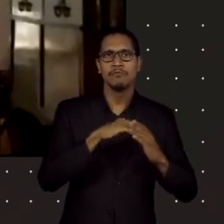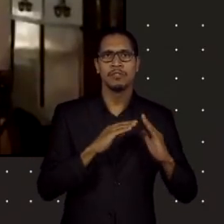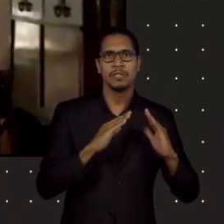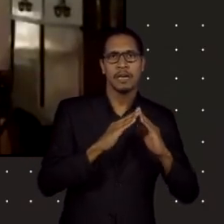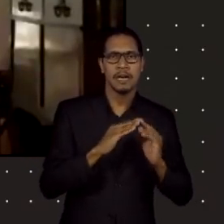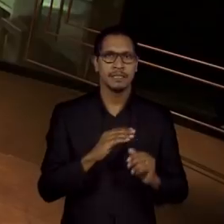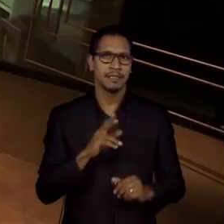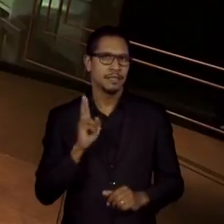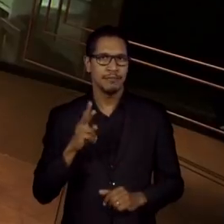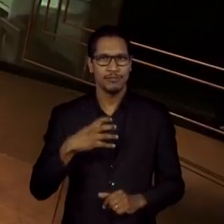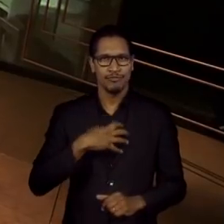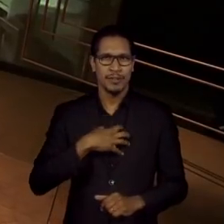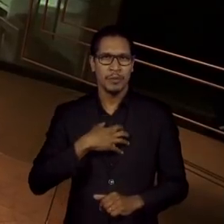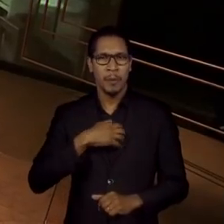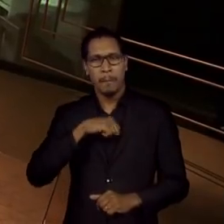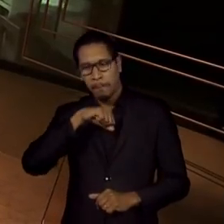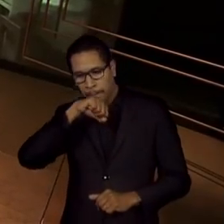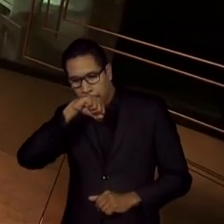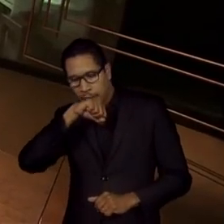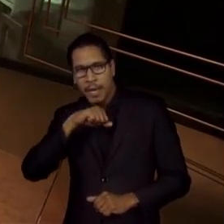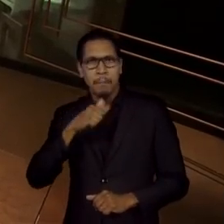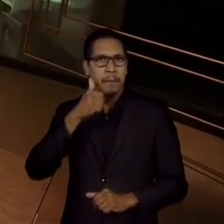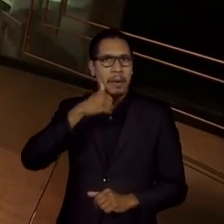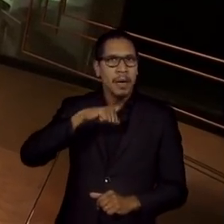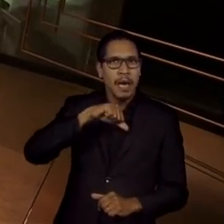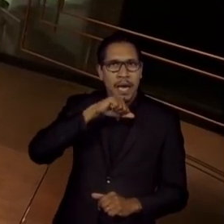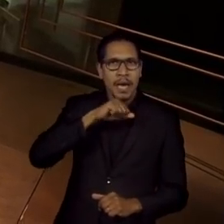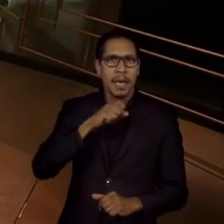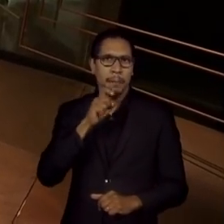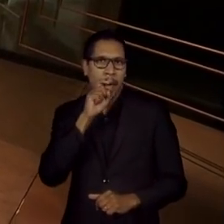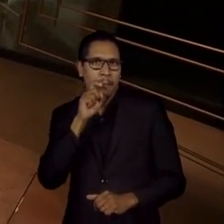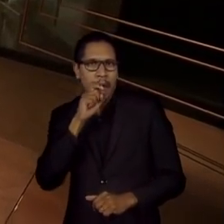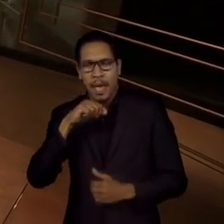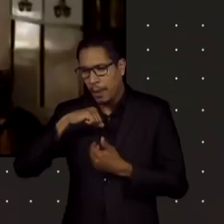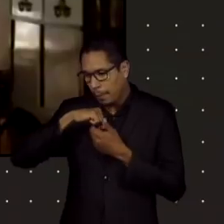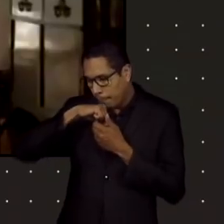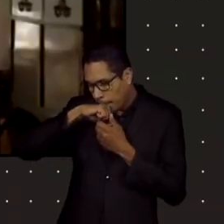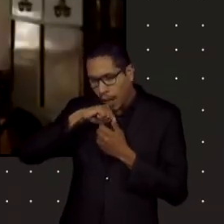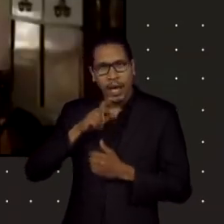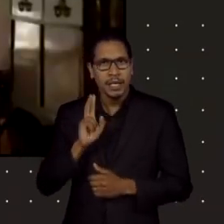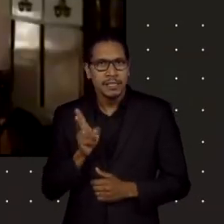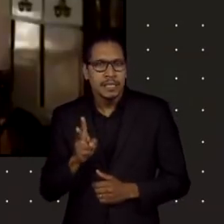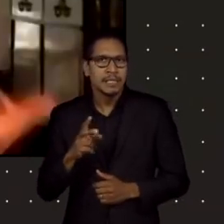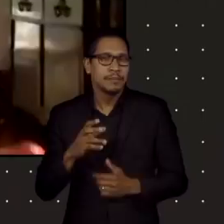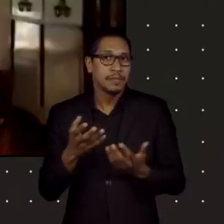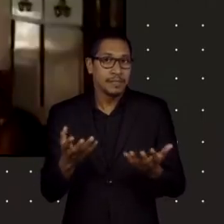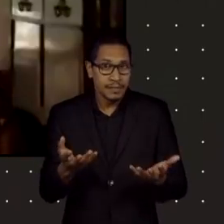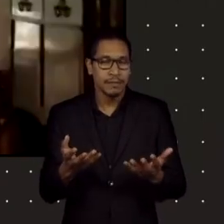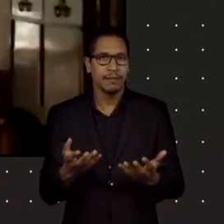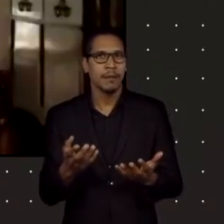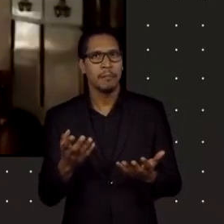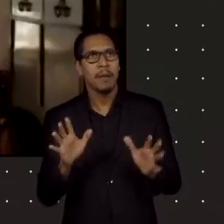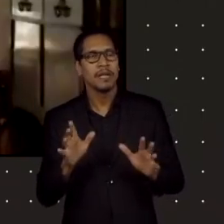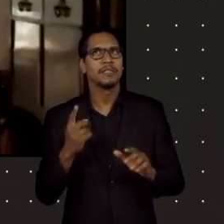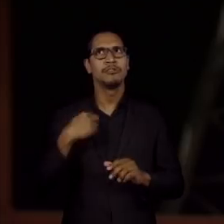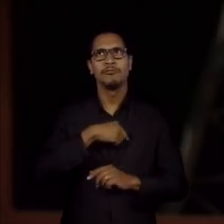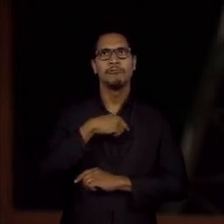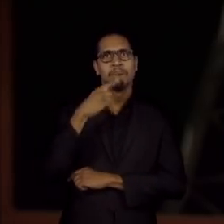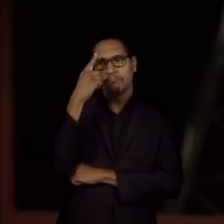mãe, benção pai, com aquela vontade de fazer coisas novas, vestir coisas diferentes, e cantar e dançar, tudo.